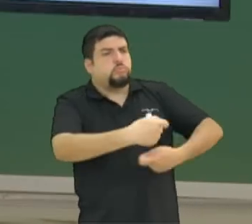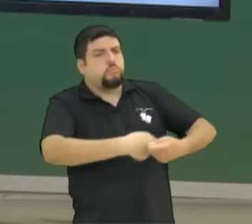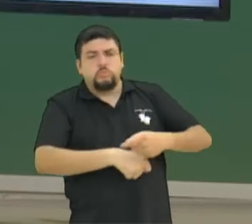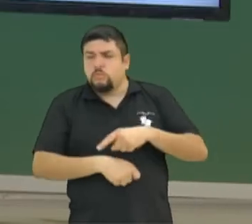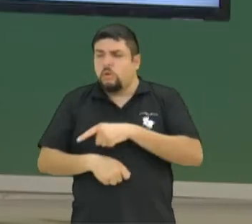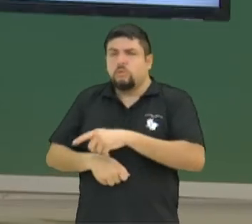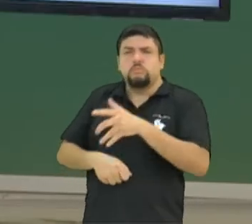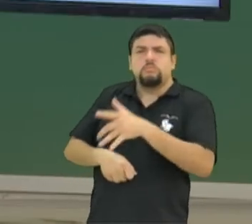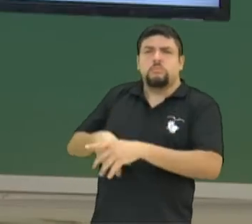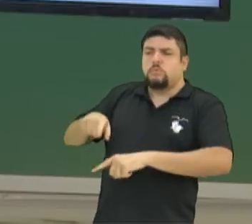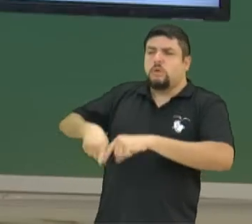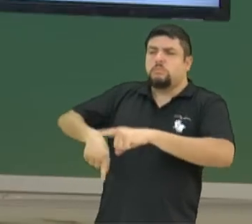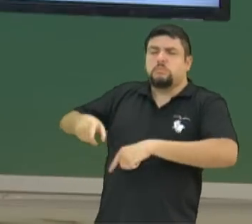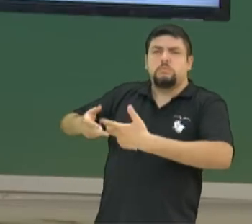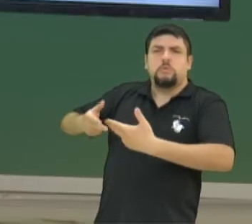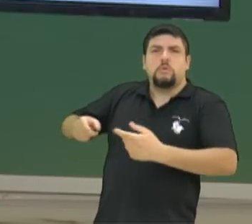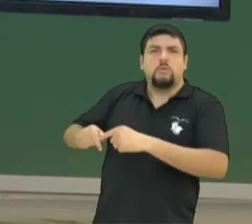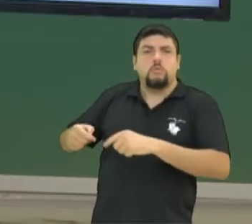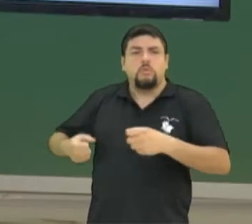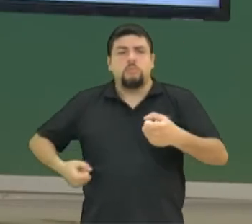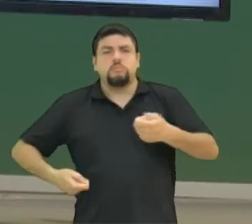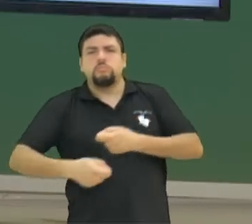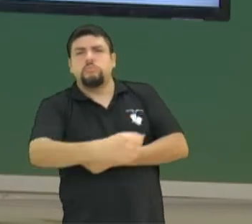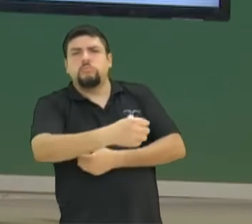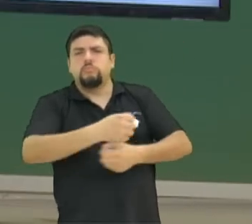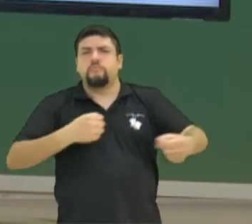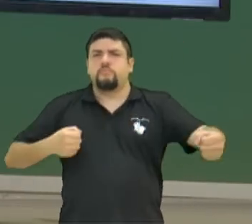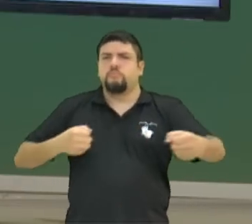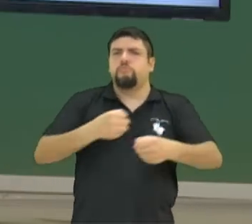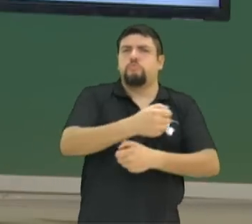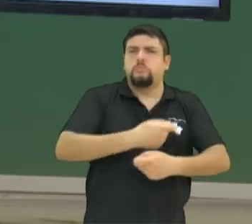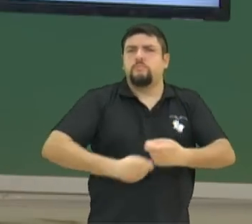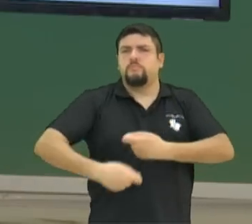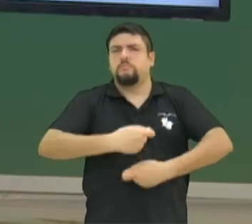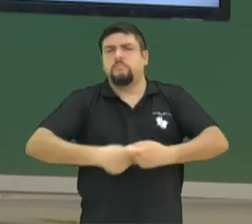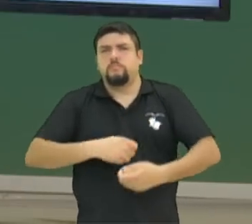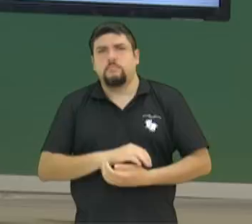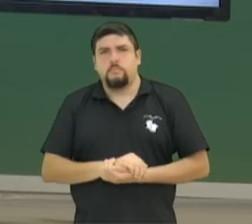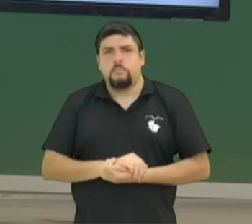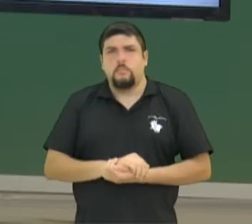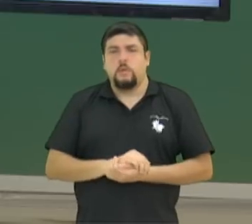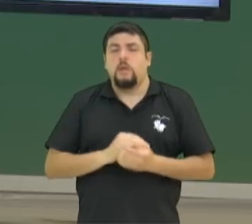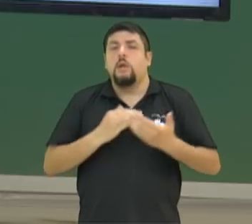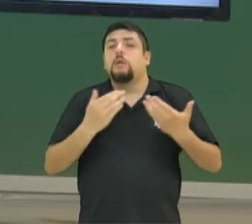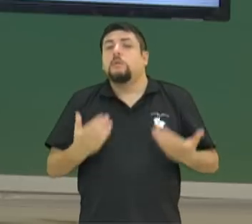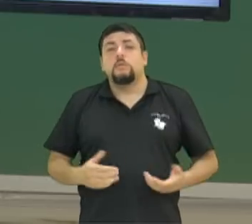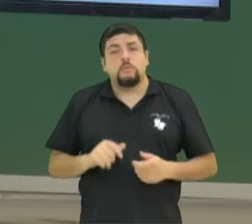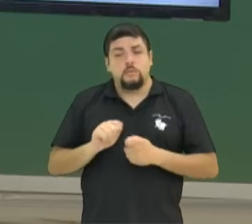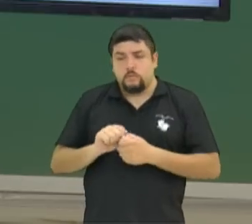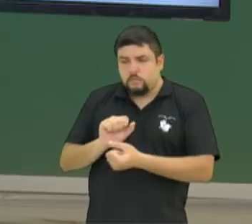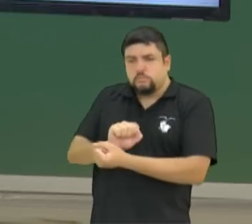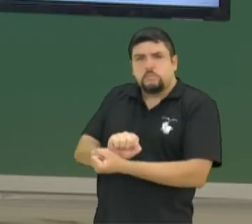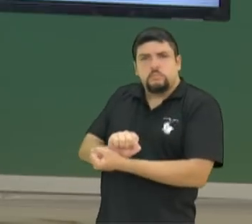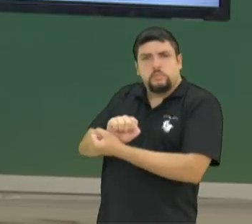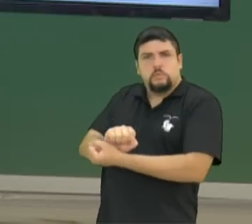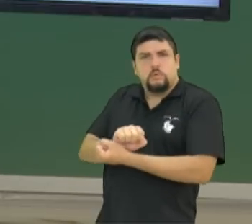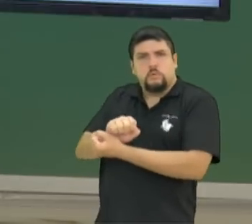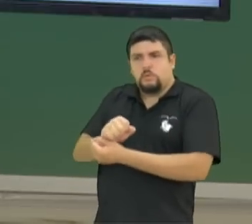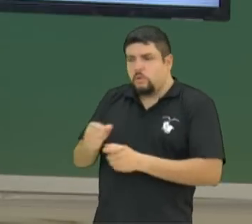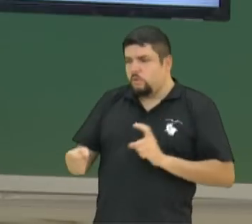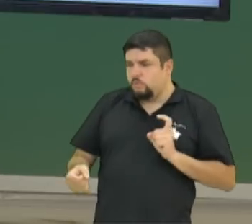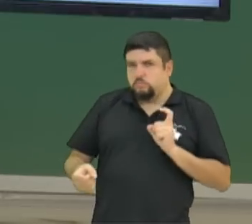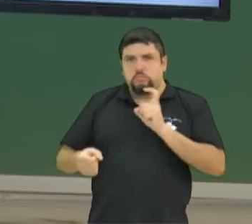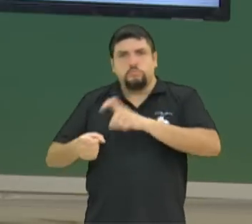mercadoria. Neste sentido, esse senhor dos escravos, ele estava alugando seus escravos, como hoje em